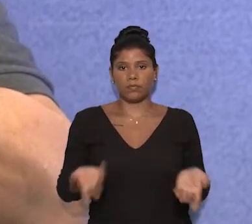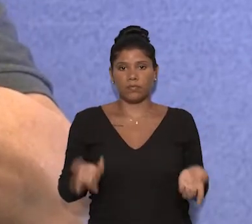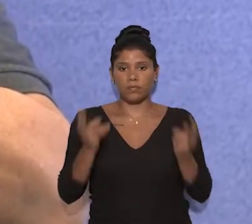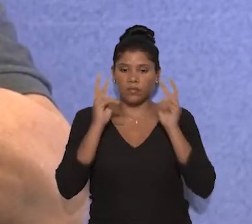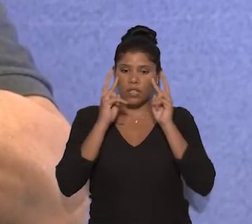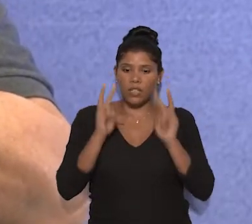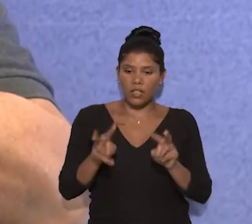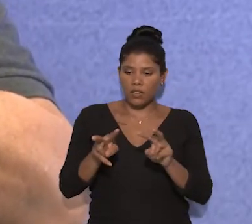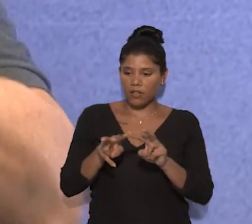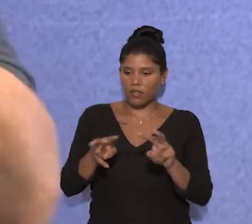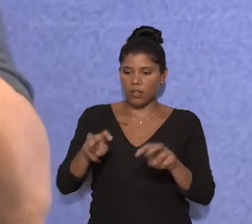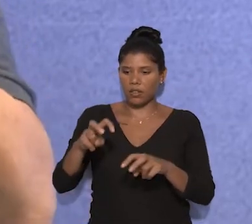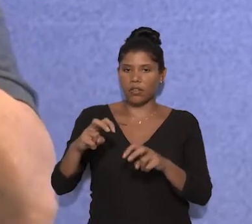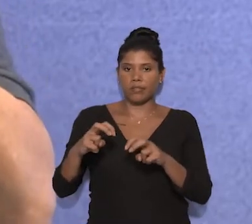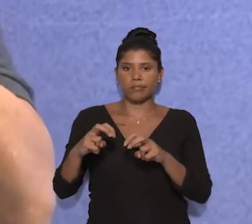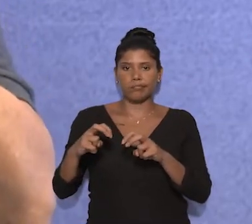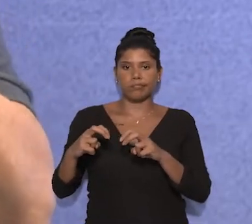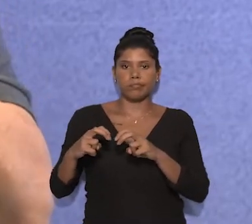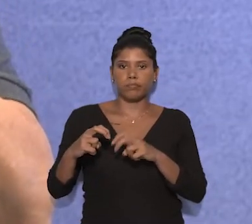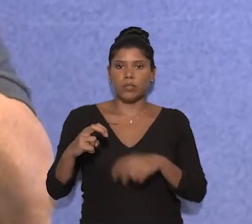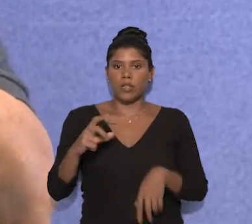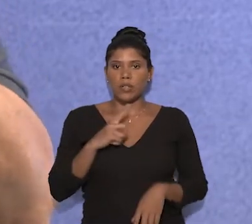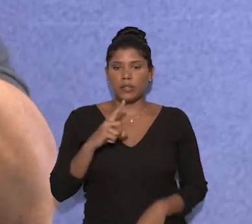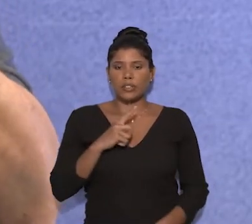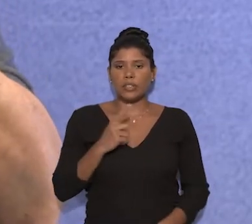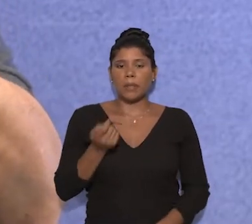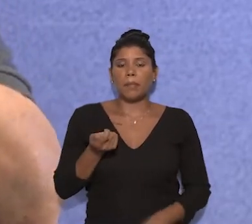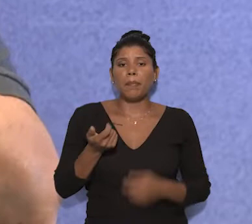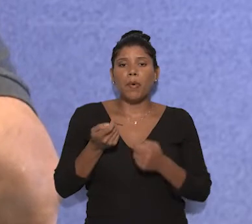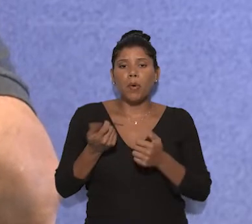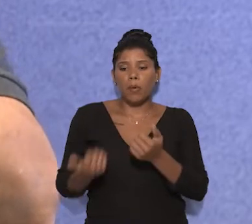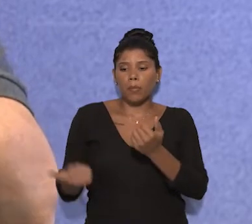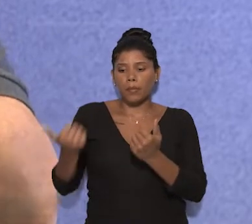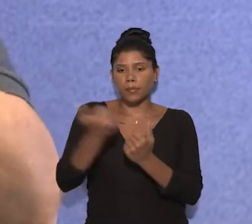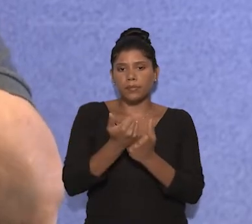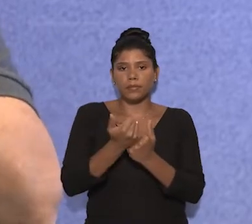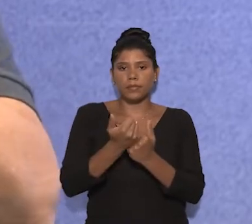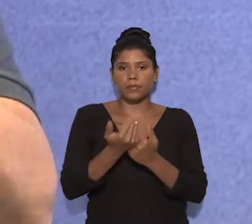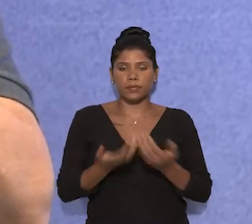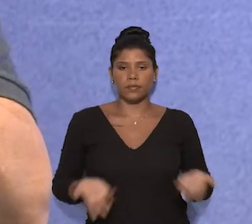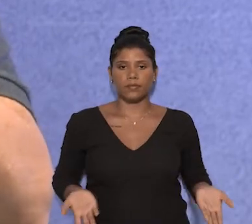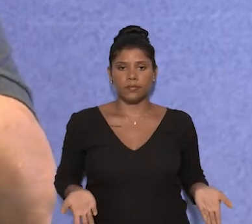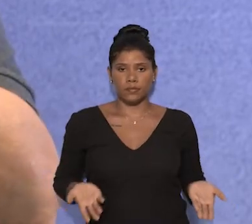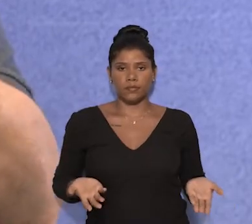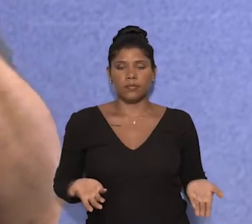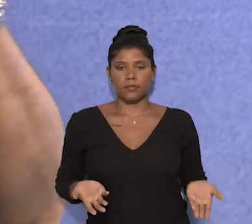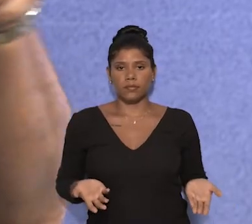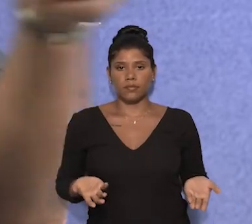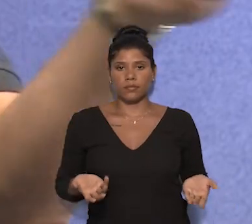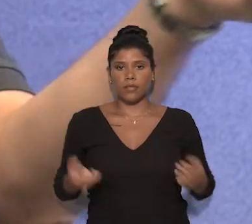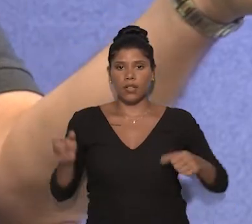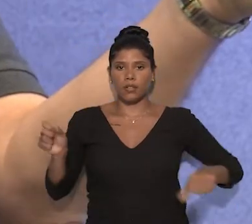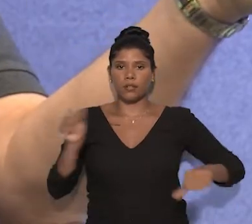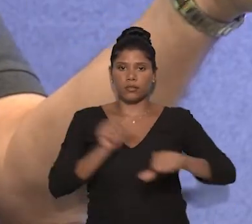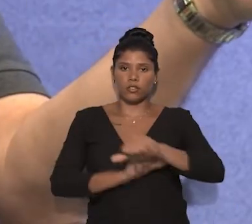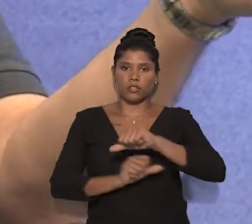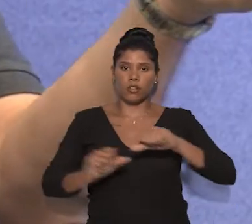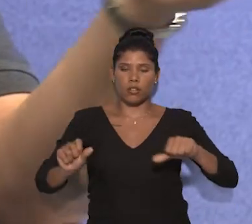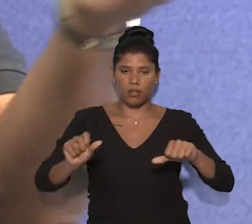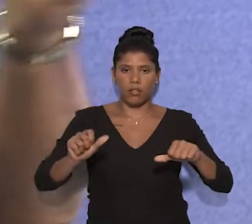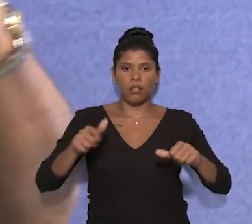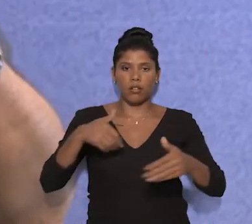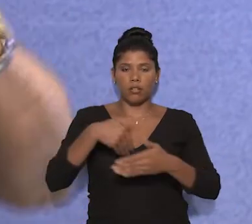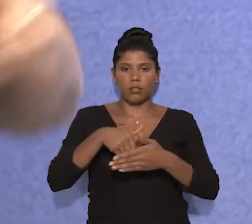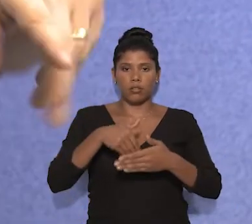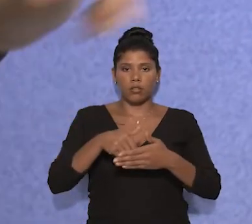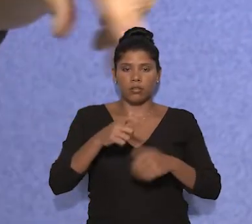para o banco para mudar, daí quem é que ele tinha? Landázaro, De Pietri e o... Aquele... Igor Torres. Não, Igor Torres e